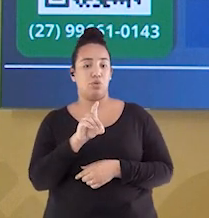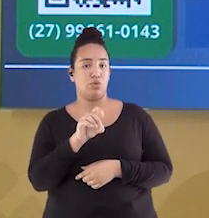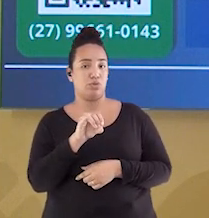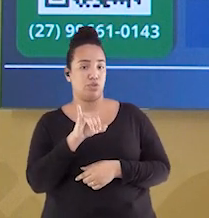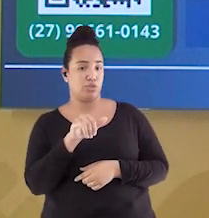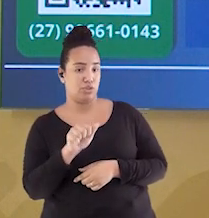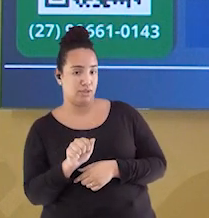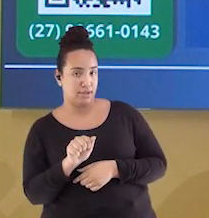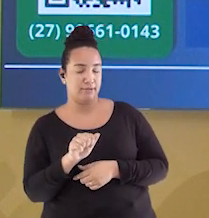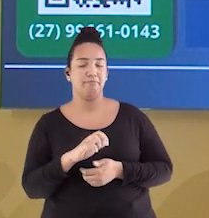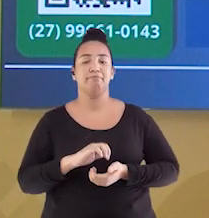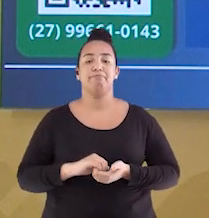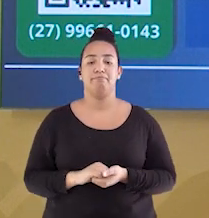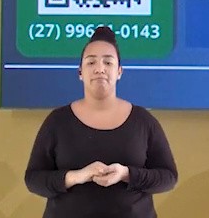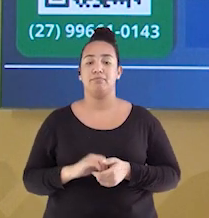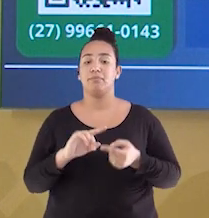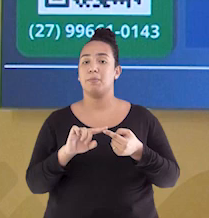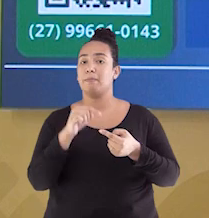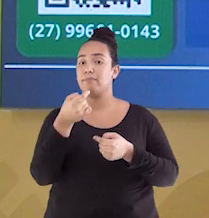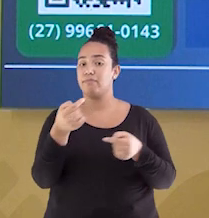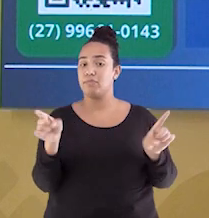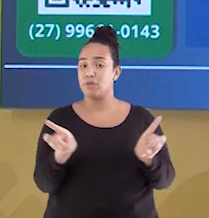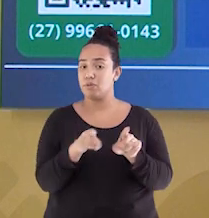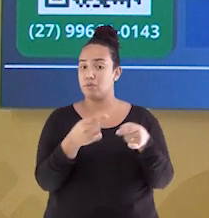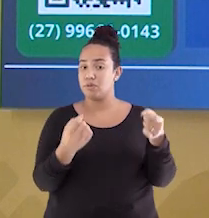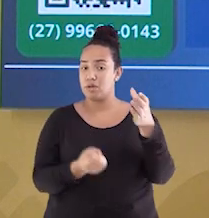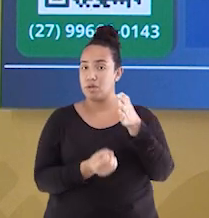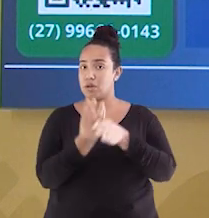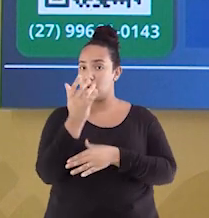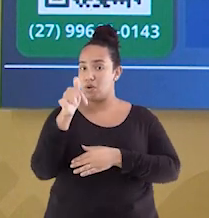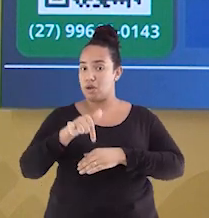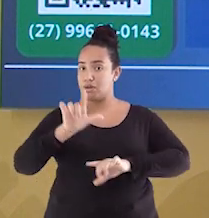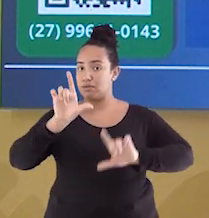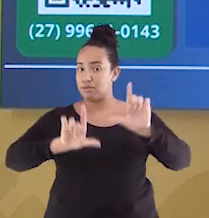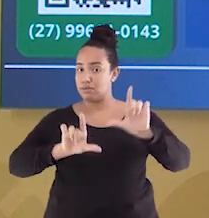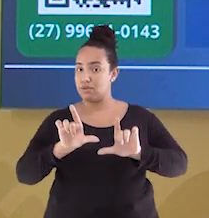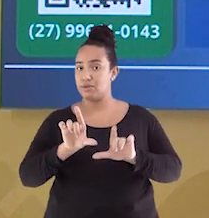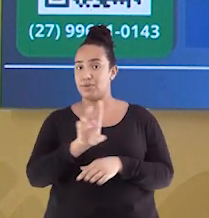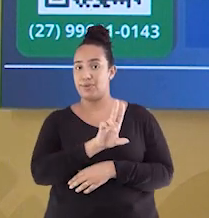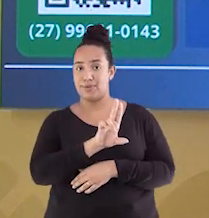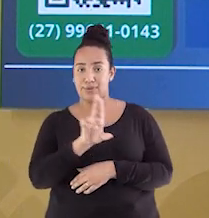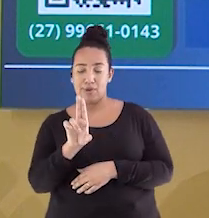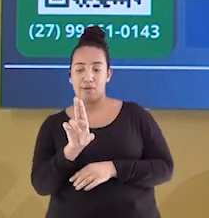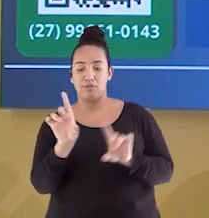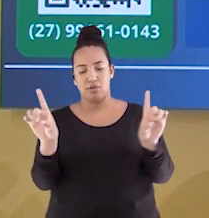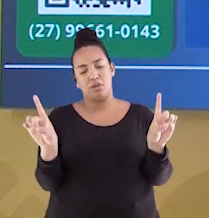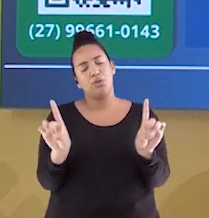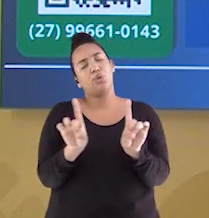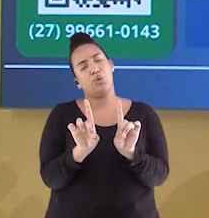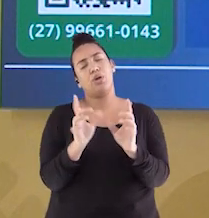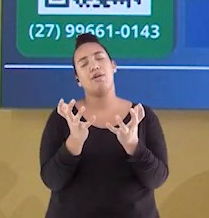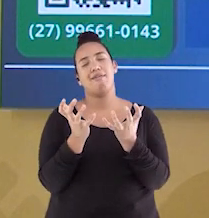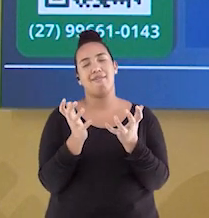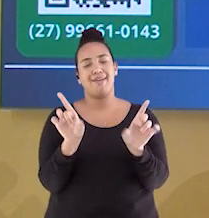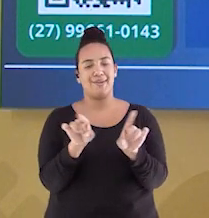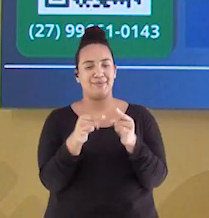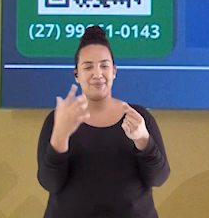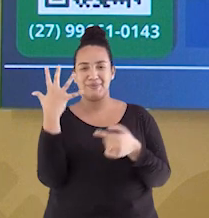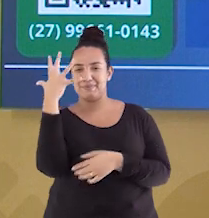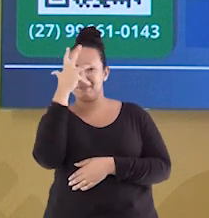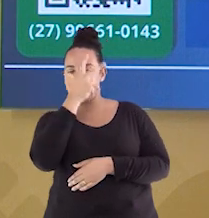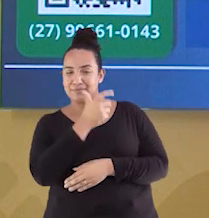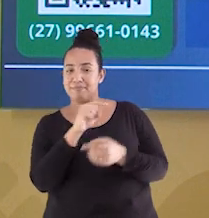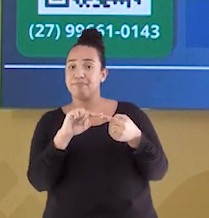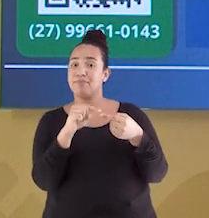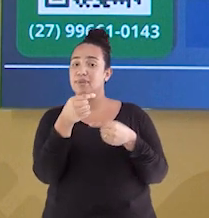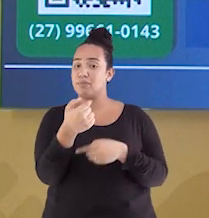Em seguida, compusemos uma música no nosso programa, chamada Quero Nós Dois, que ficou super bonita. Por fim, pedi que